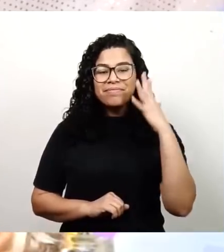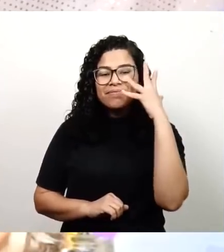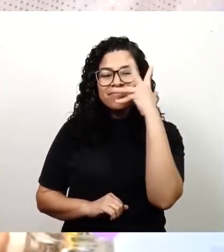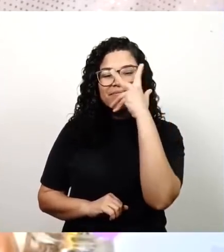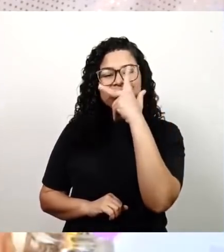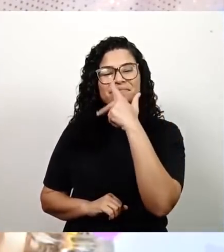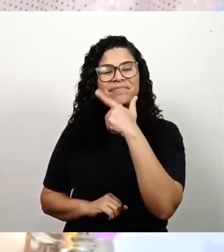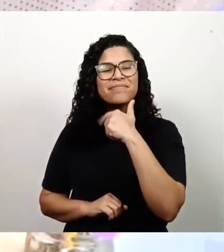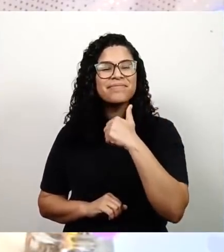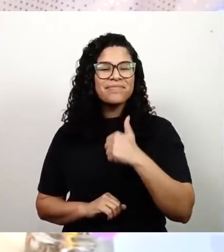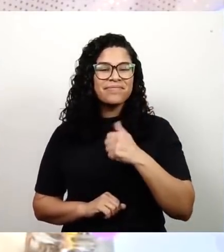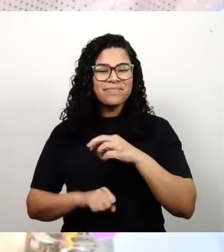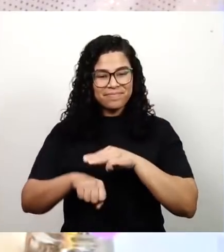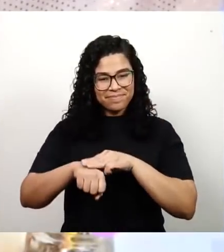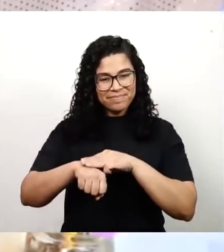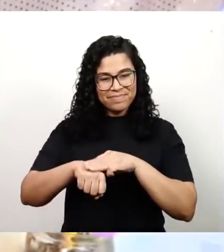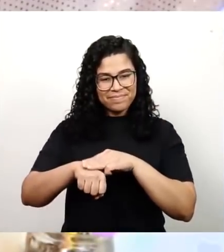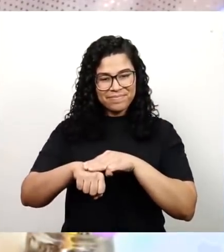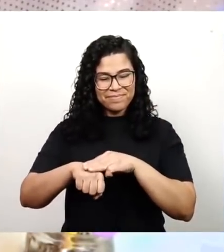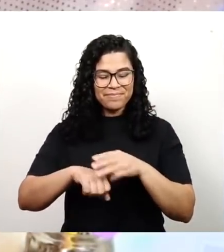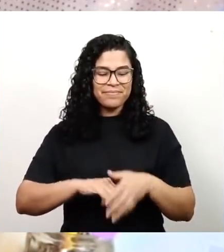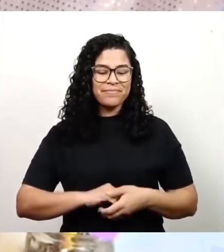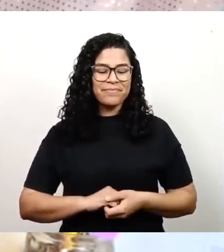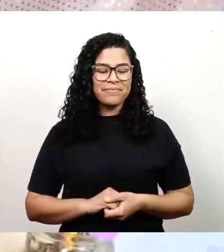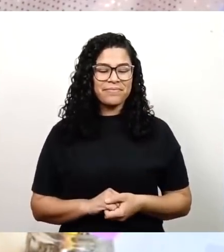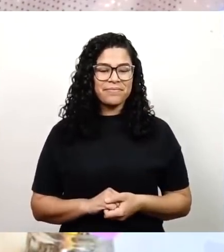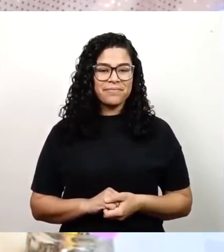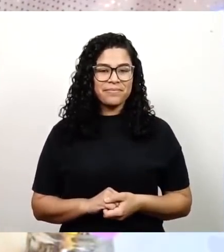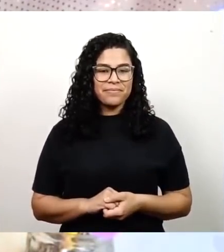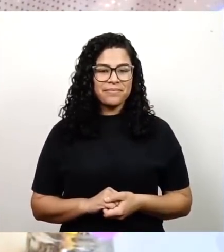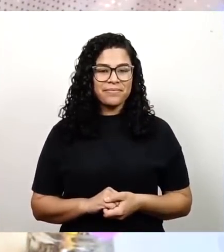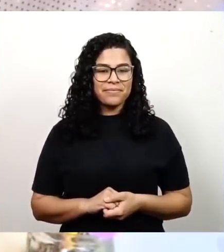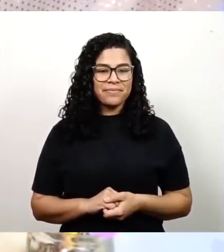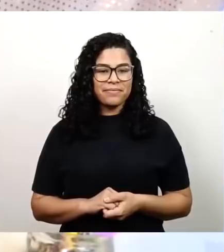Olhem só, que cor de marrom bonito.